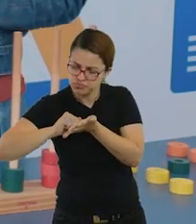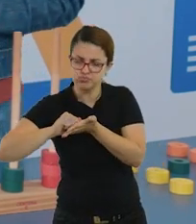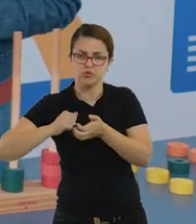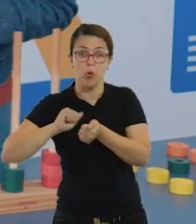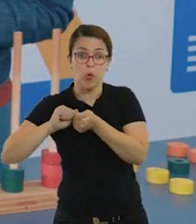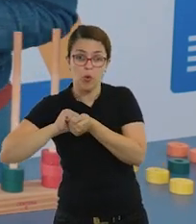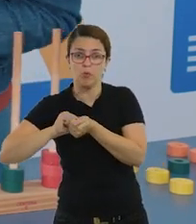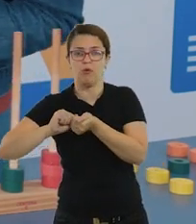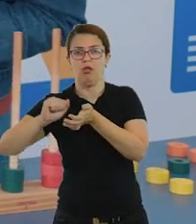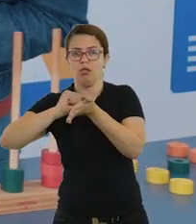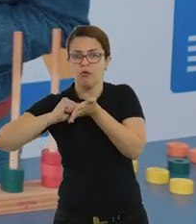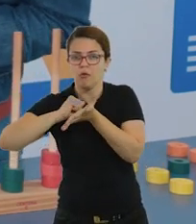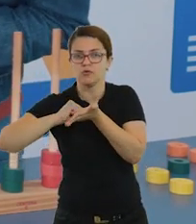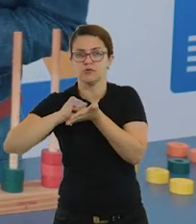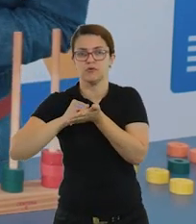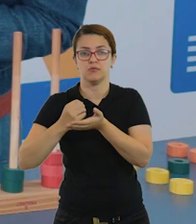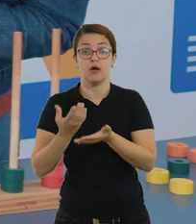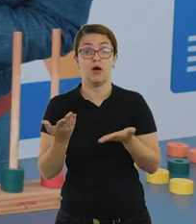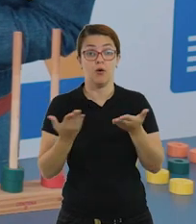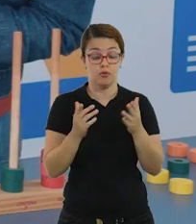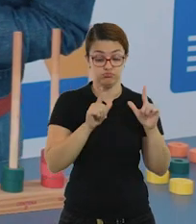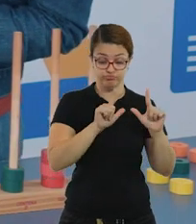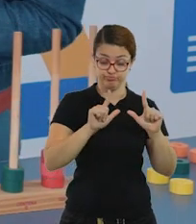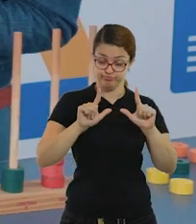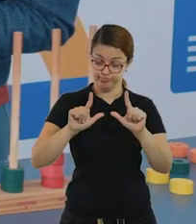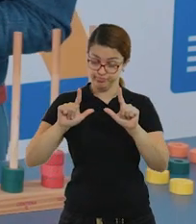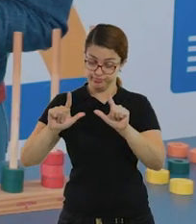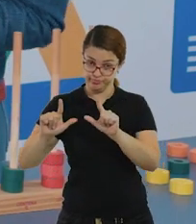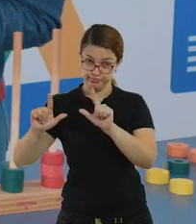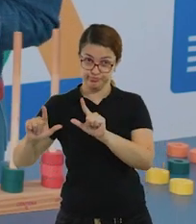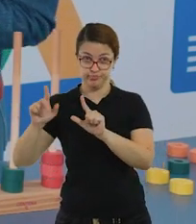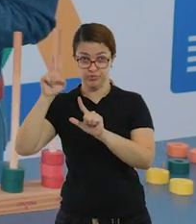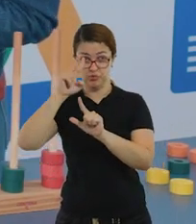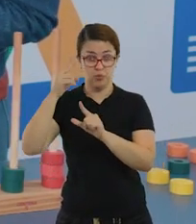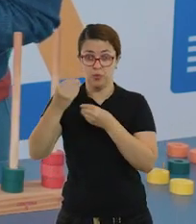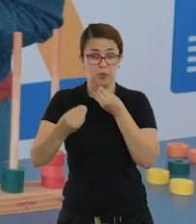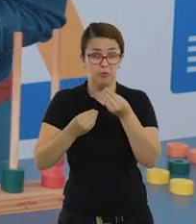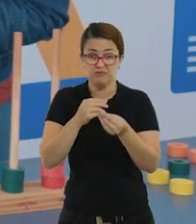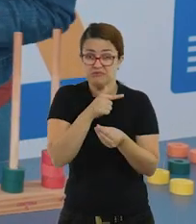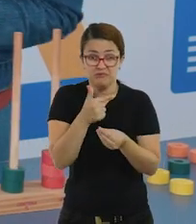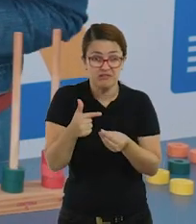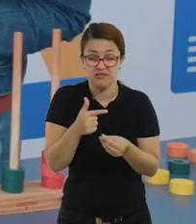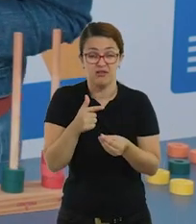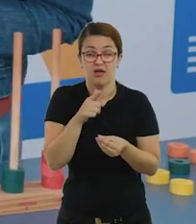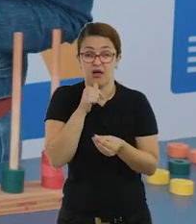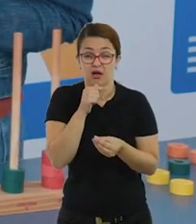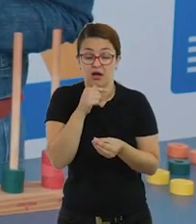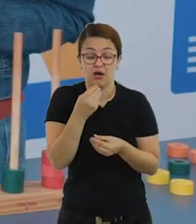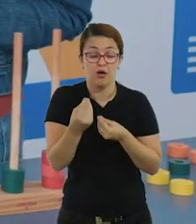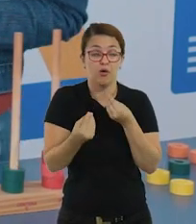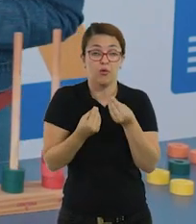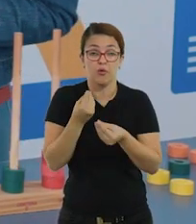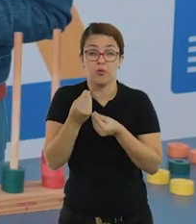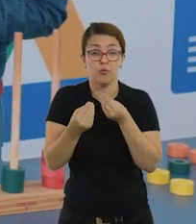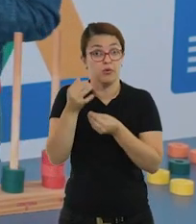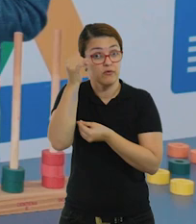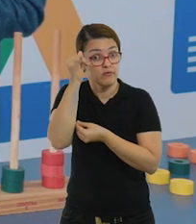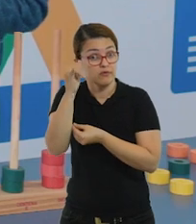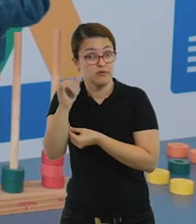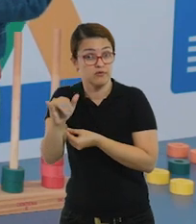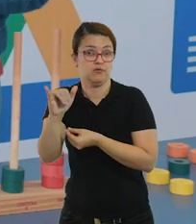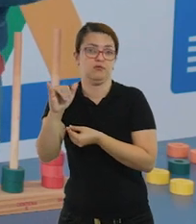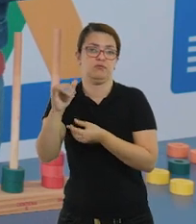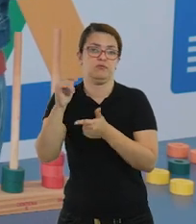louça. Seria muito difícil? Então, faça uma história em quadrinhos. Como seria sua vida sem água e quais medidas devem